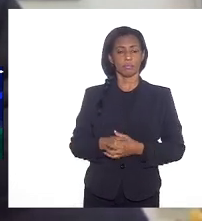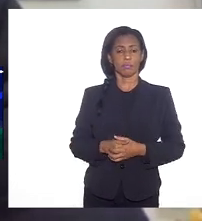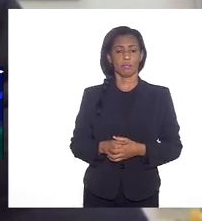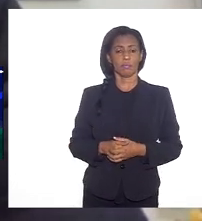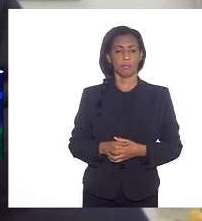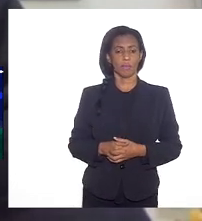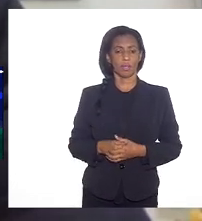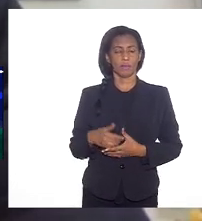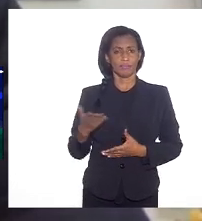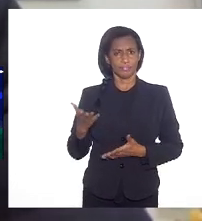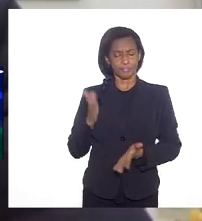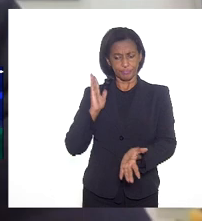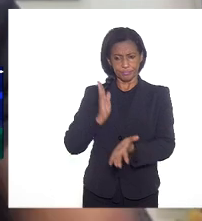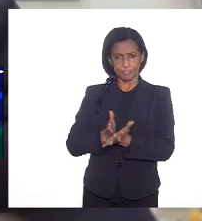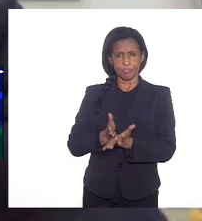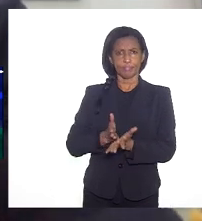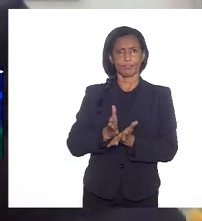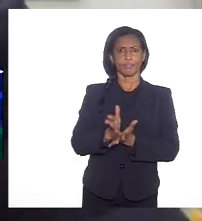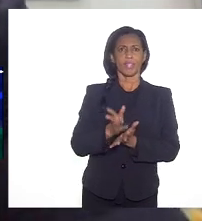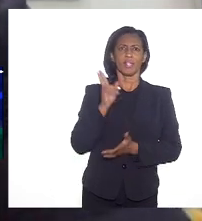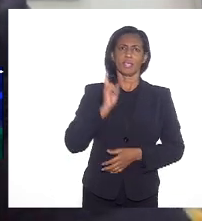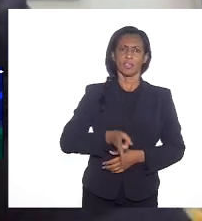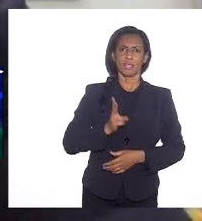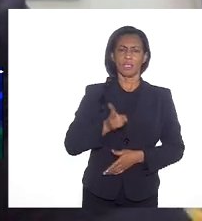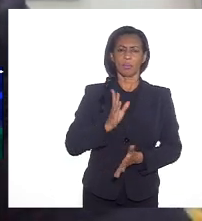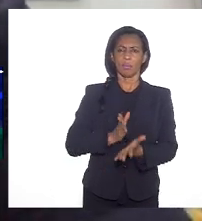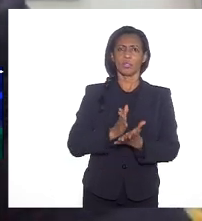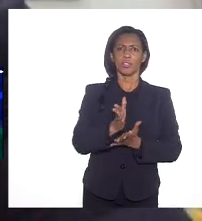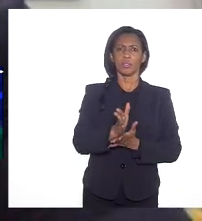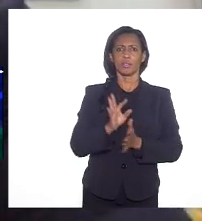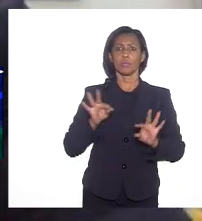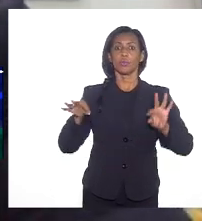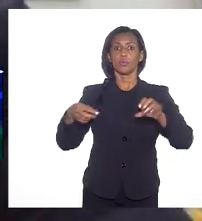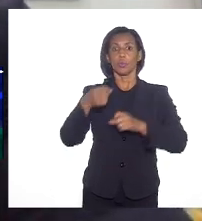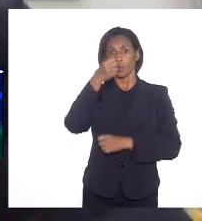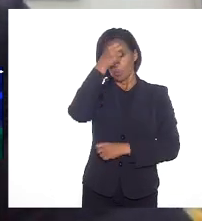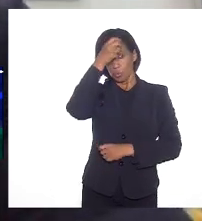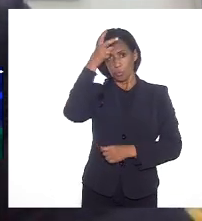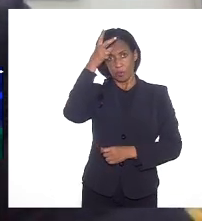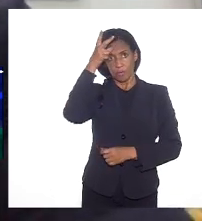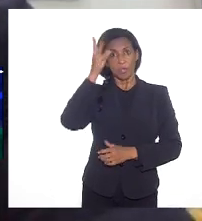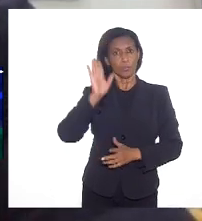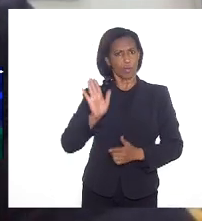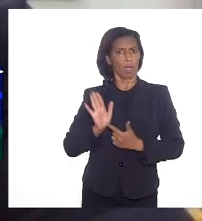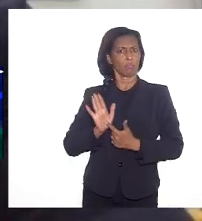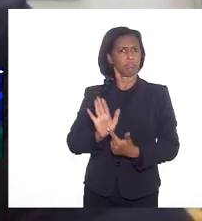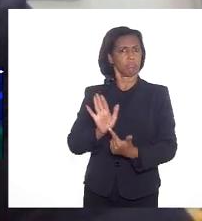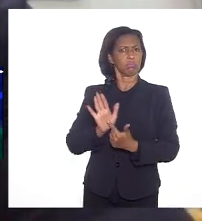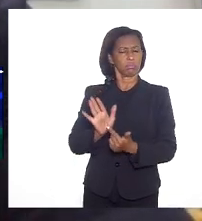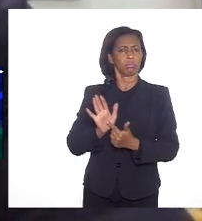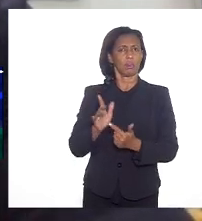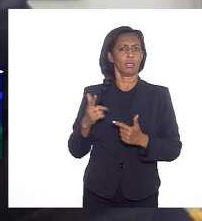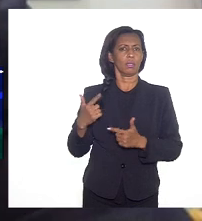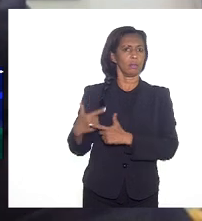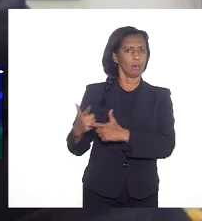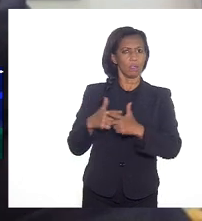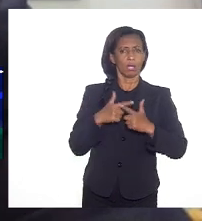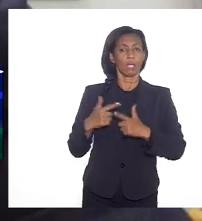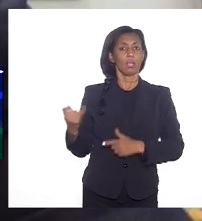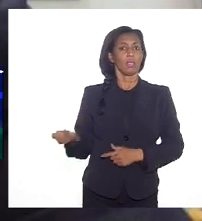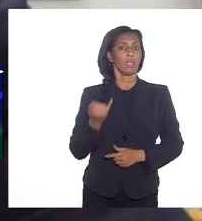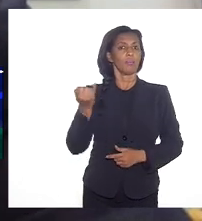na mão do que na mesma na mesma direção que todos os prefeitos vinham apontando e é fundamental que a gente